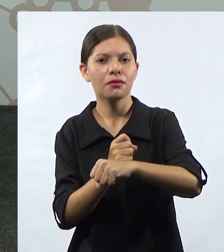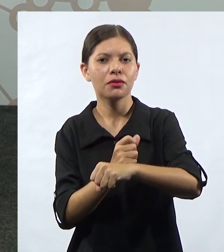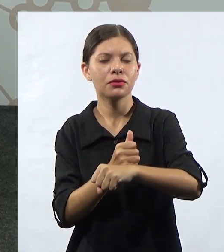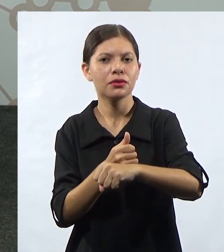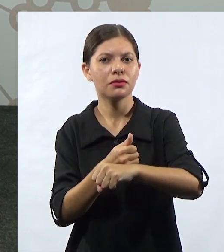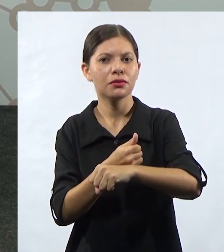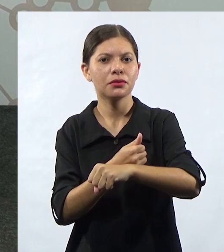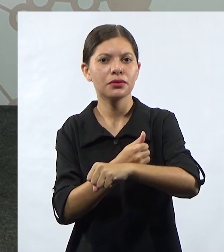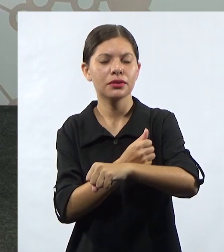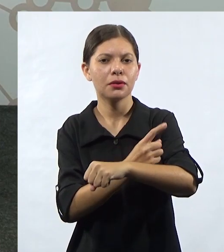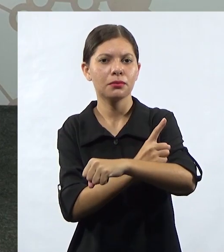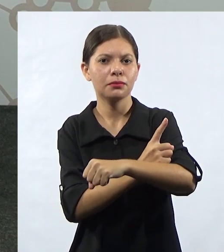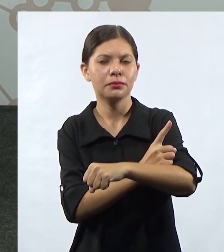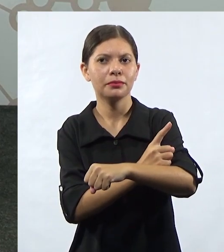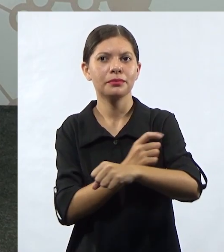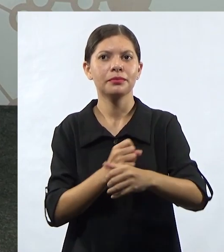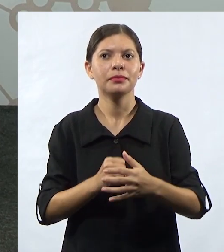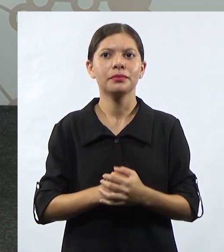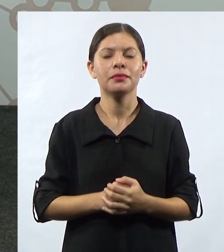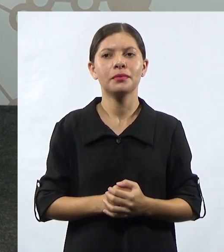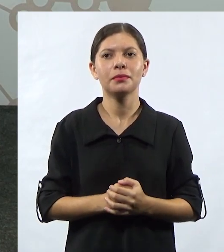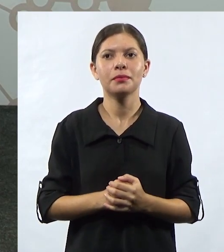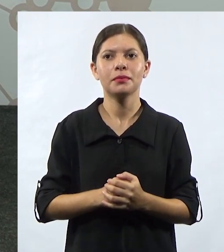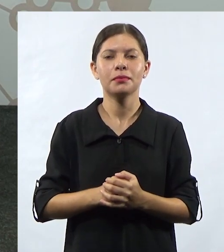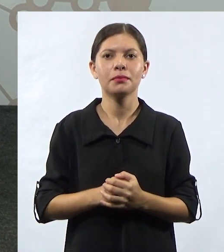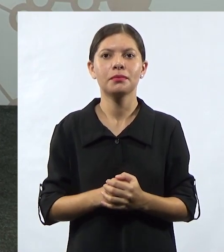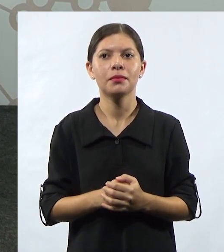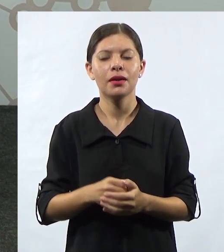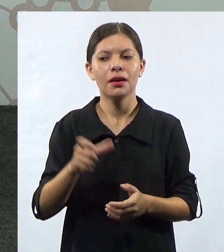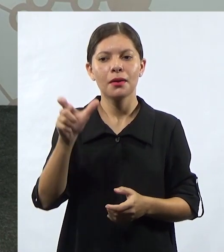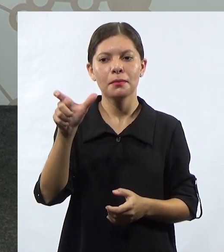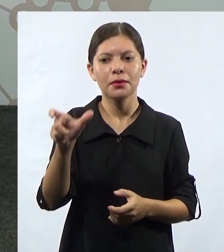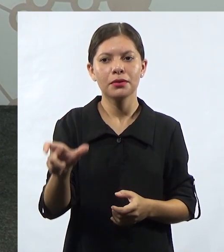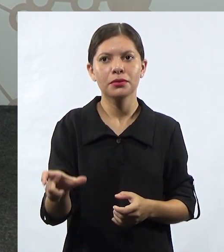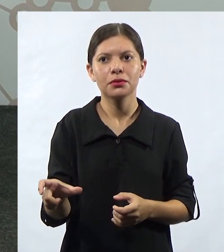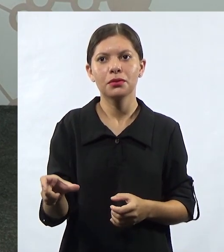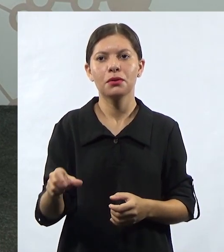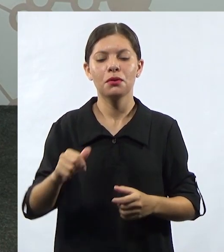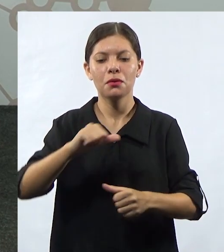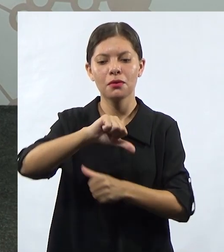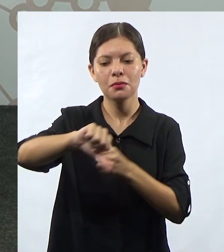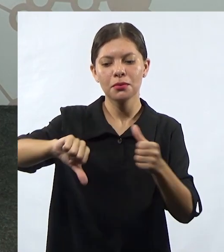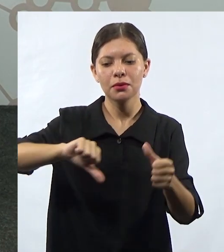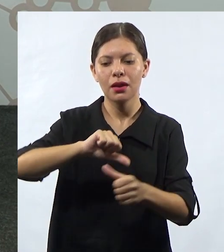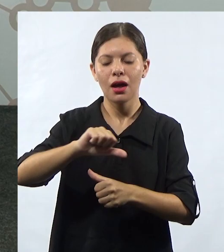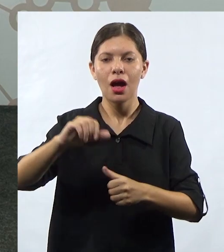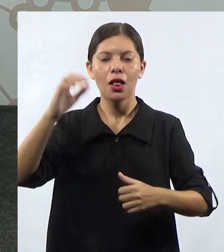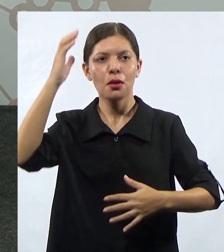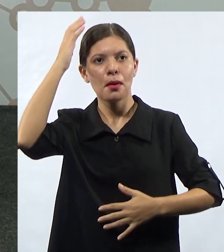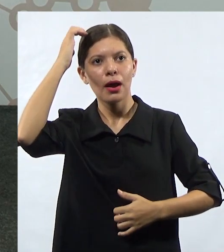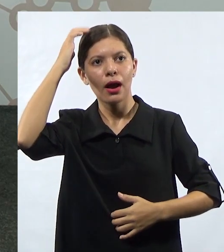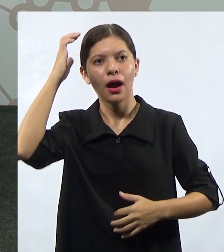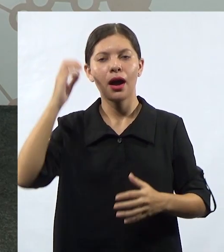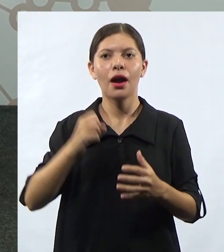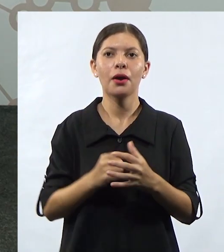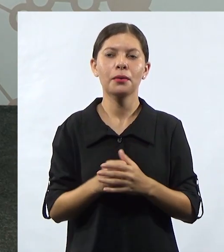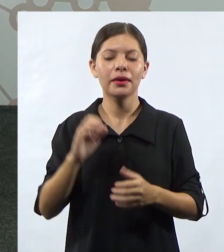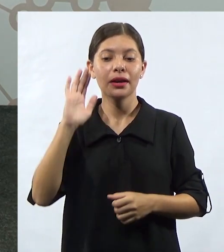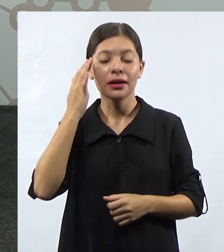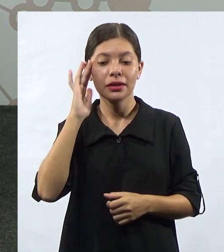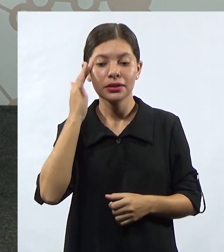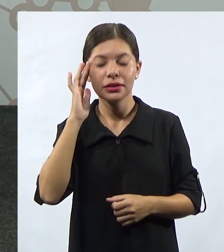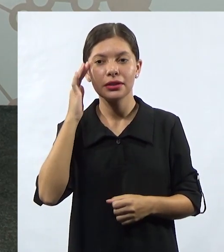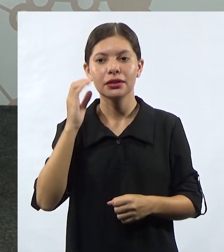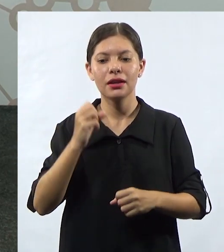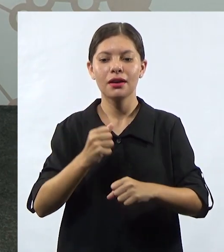do homem, do macaco, para quem acredita no evolucionismo, na teoria evolucionista, saindo